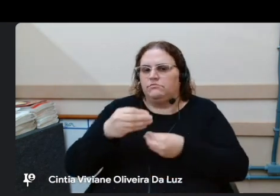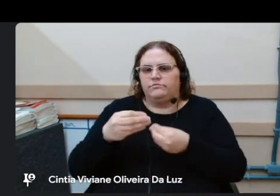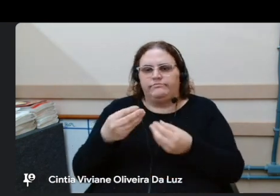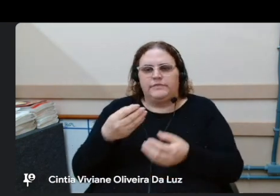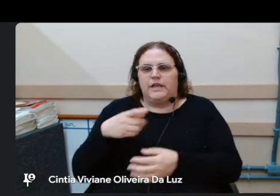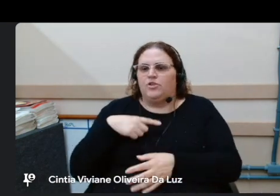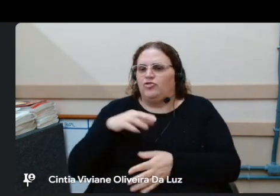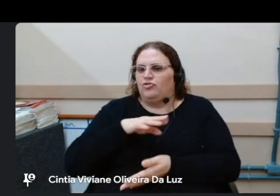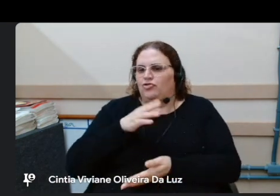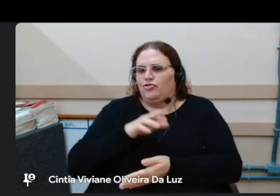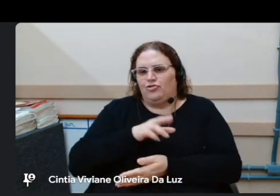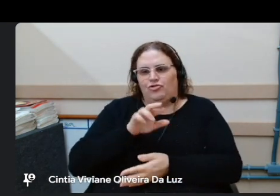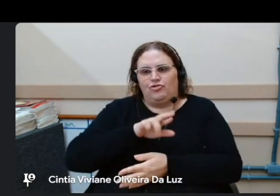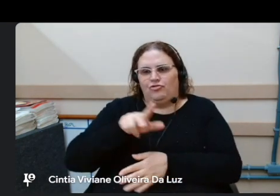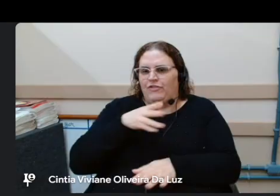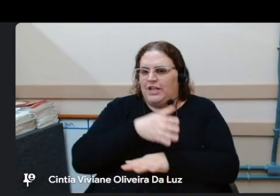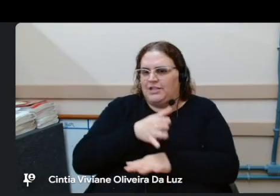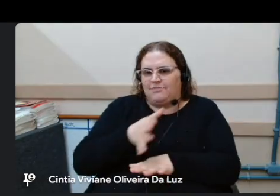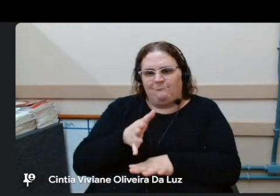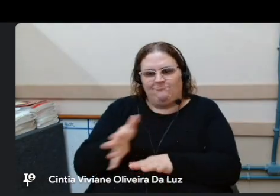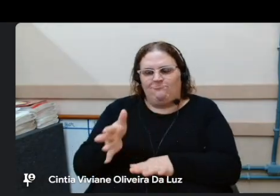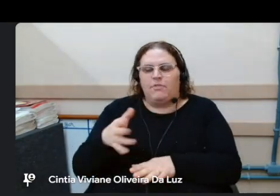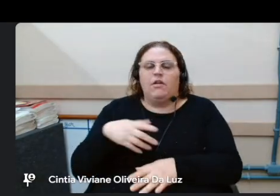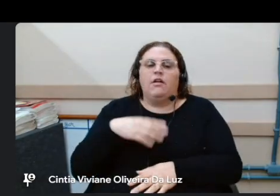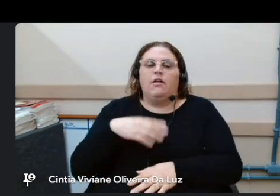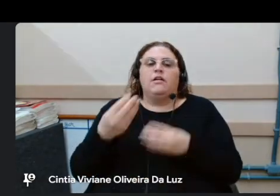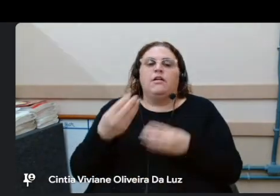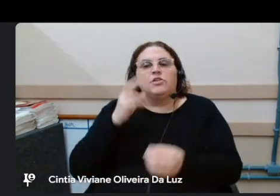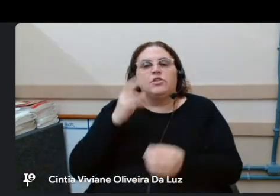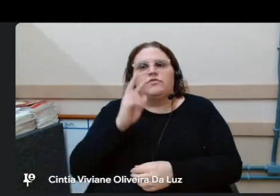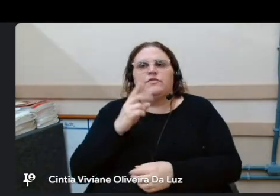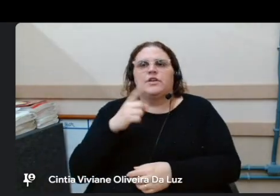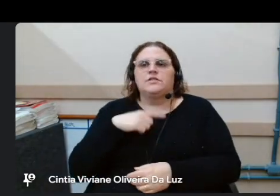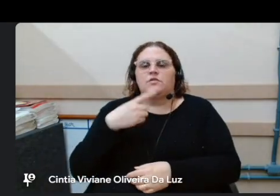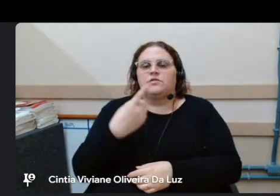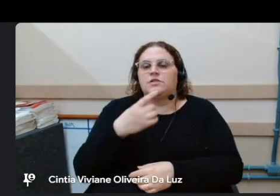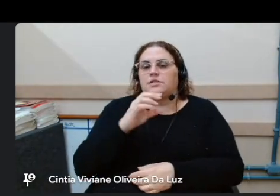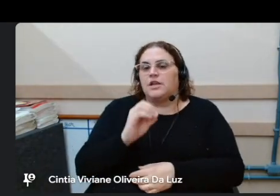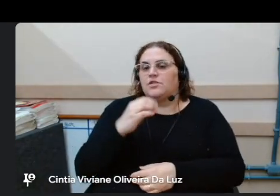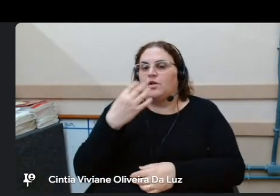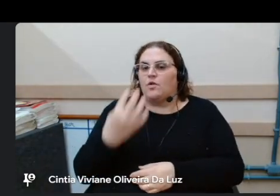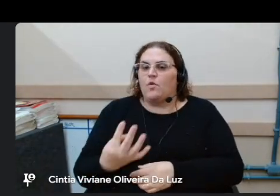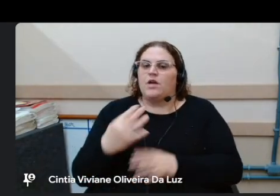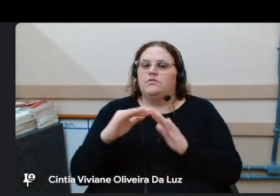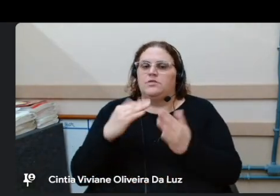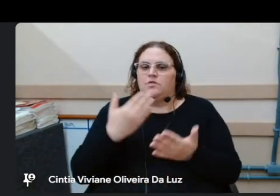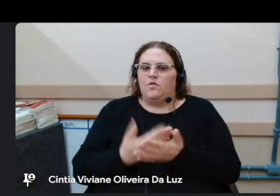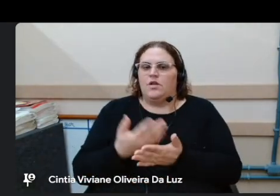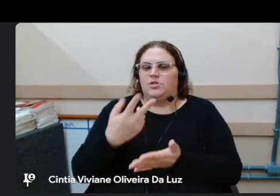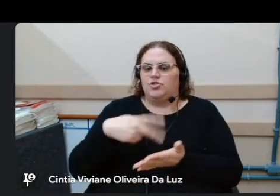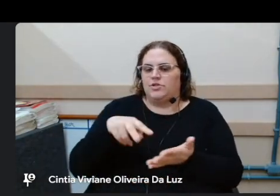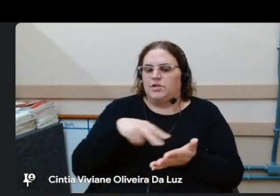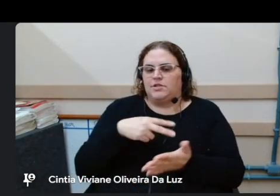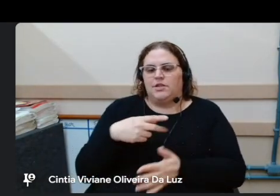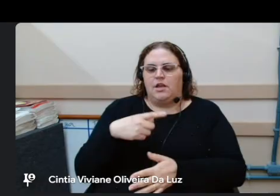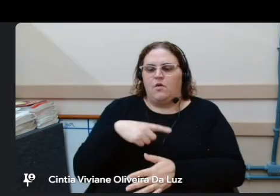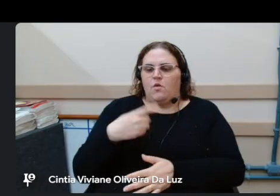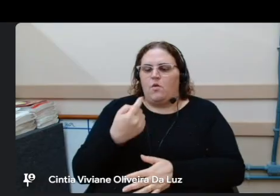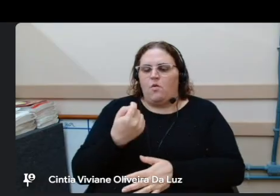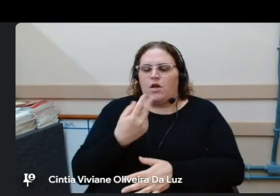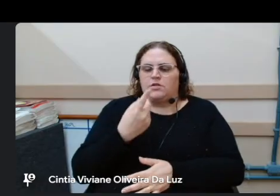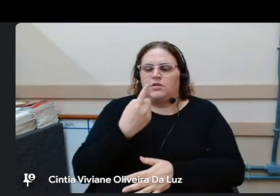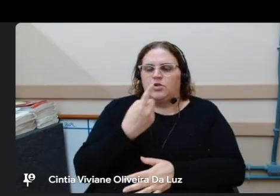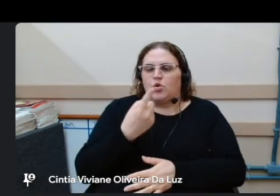as questões são complexas E ambíguas aí eh a gente vê como eu falei aí são 104 escolas de